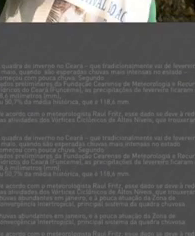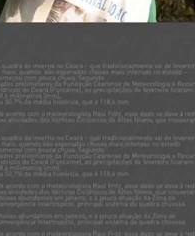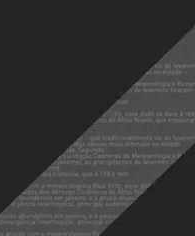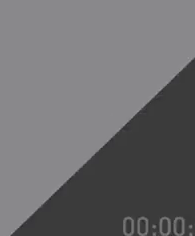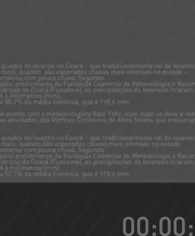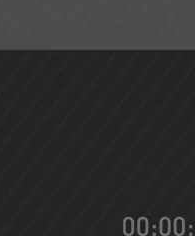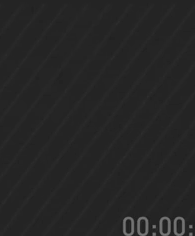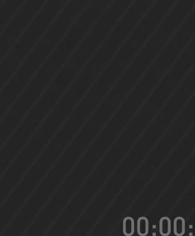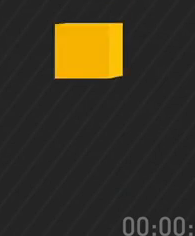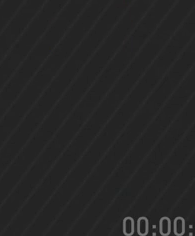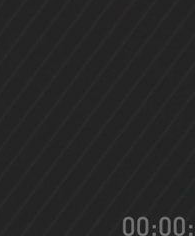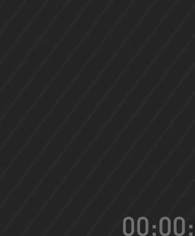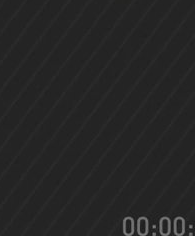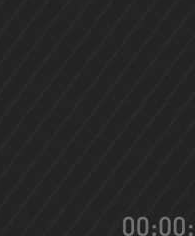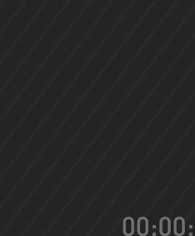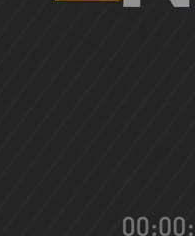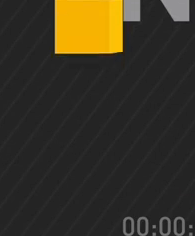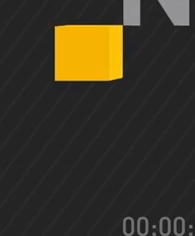to